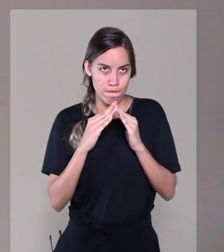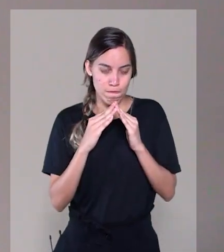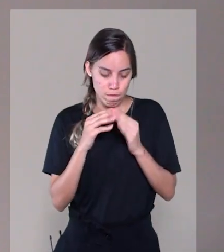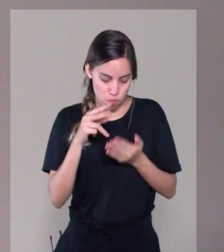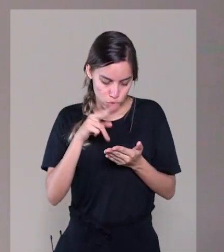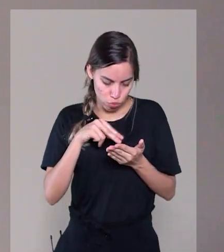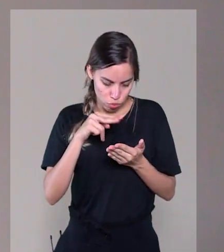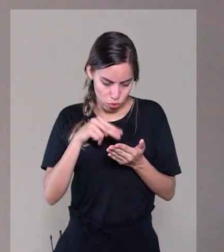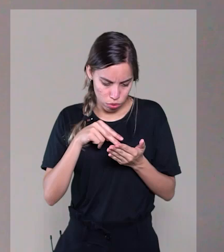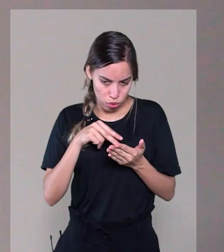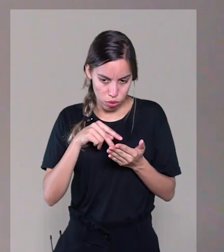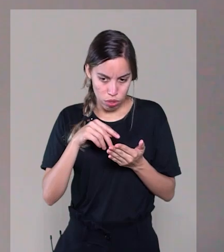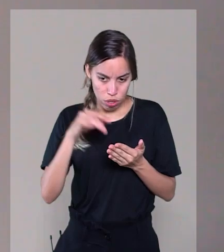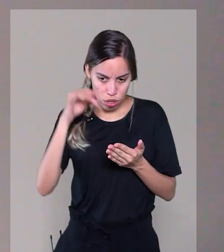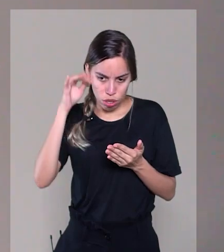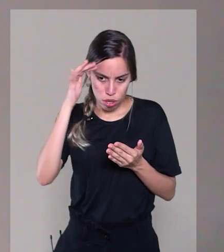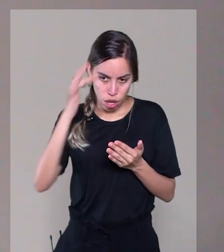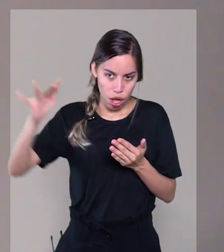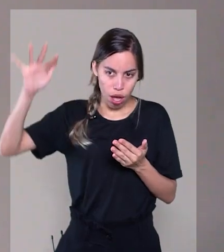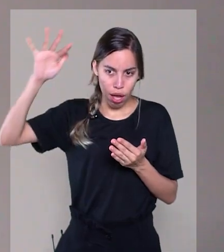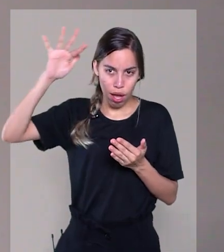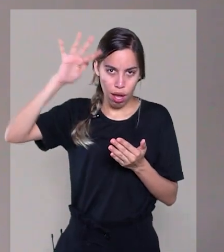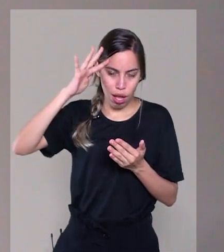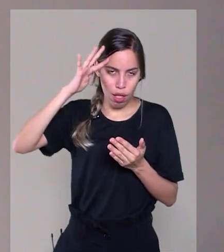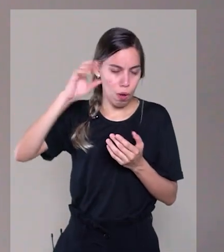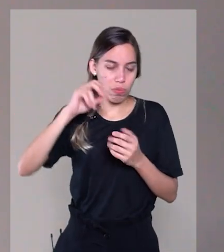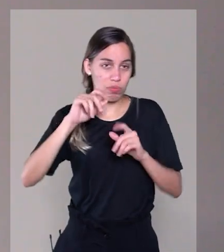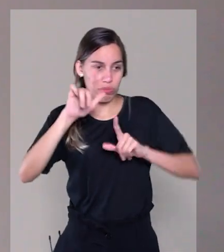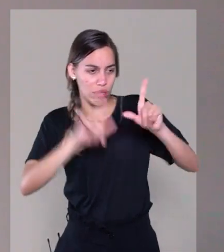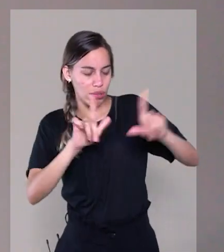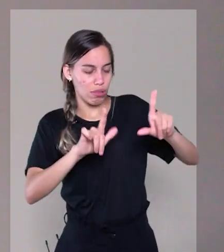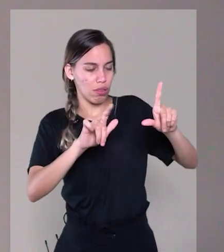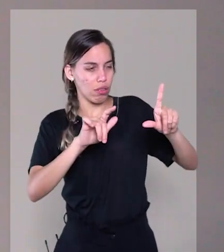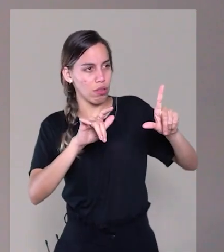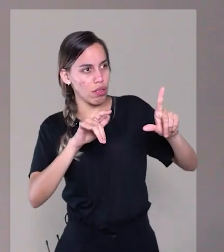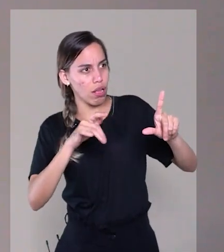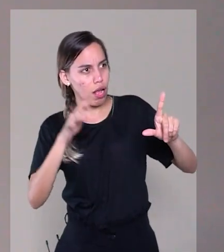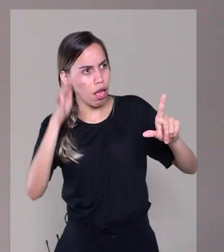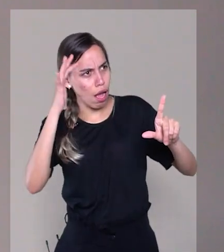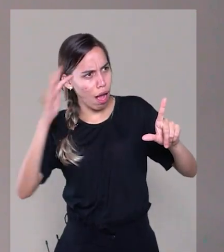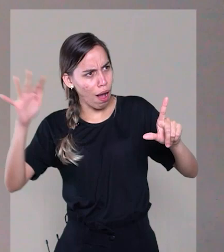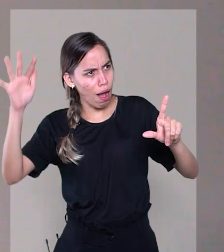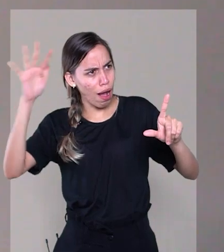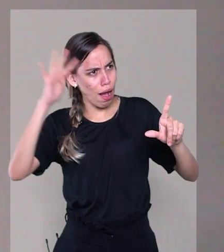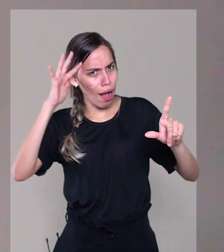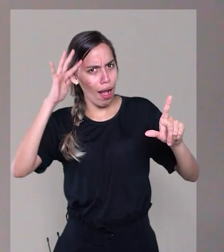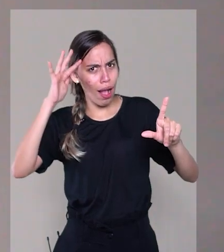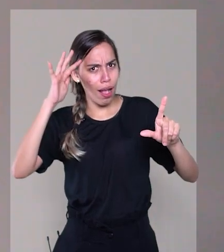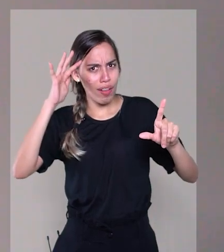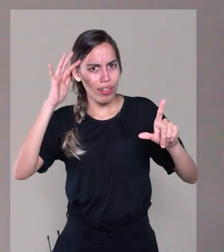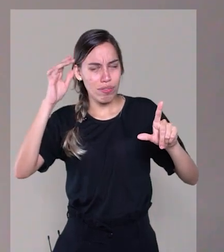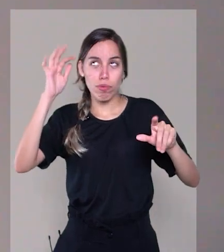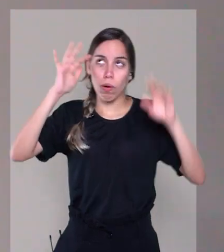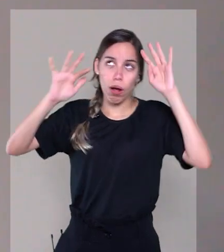ele lendo um livro, ele vendo um jornal, ele vendo a foto de um colega, aquilo o inspirava para escrever alguma coisa, enquanto que um tem que andar e